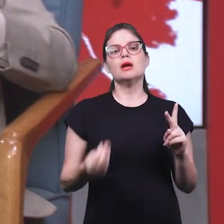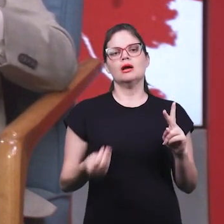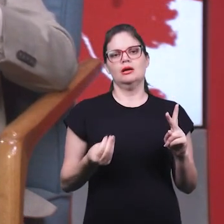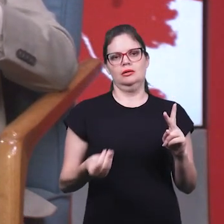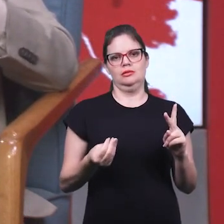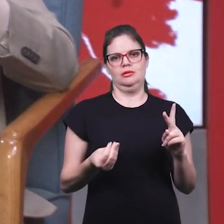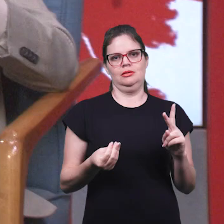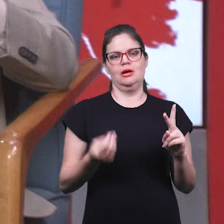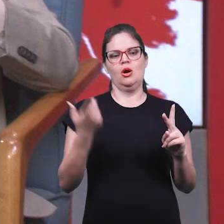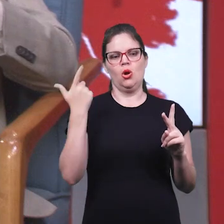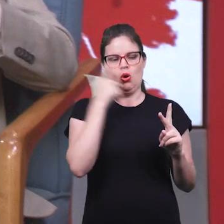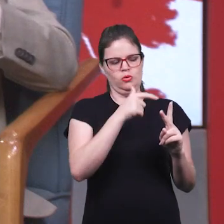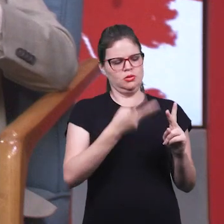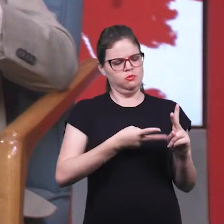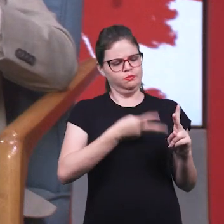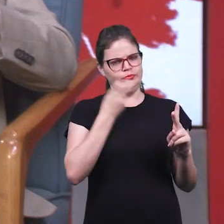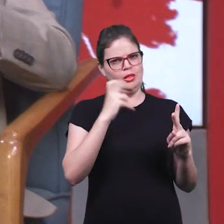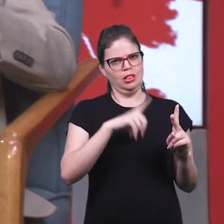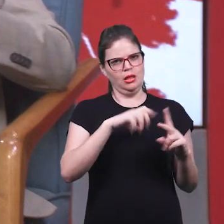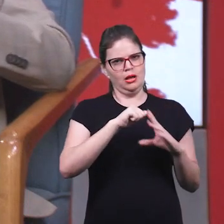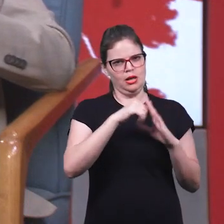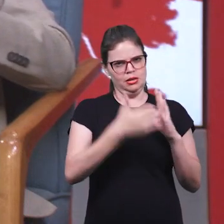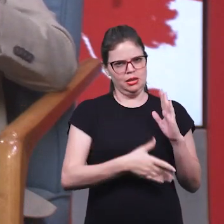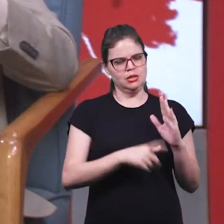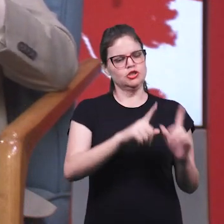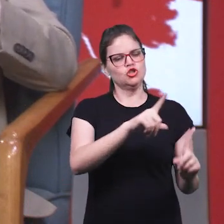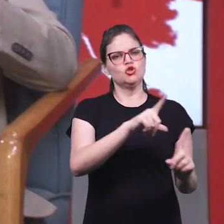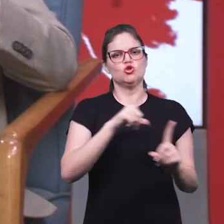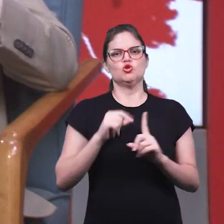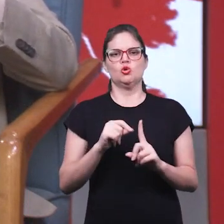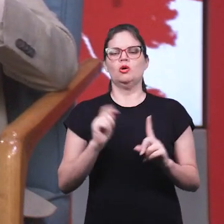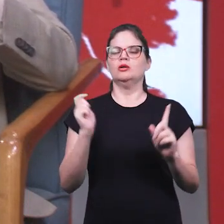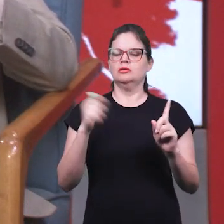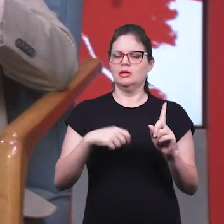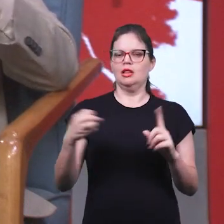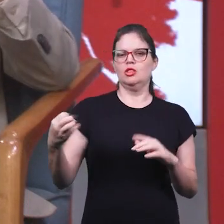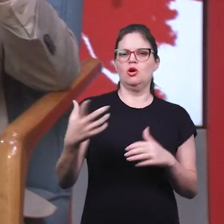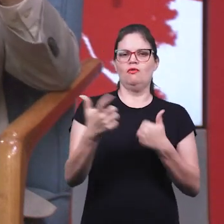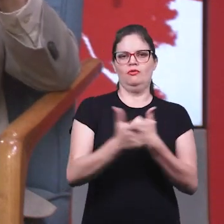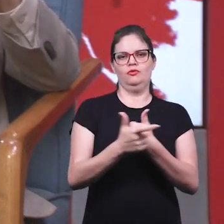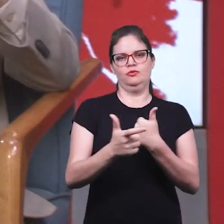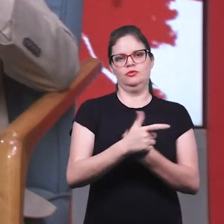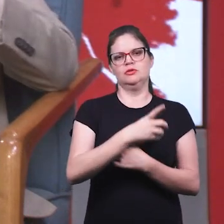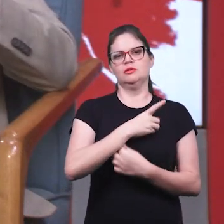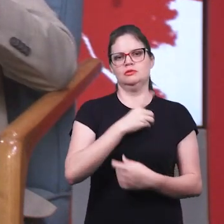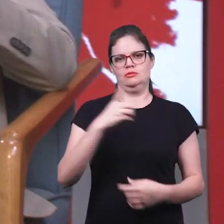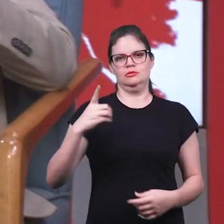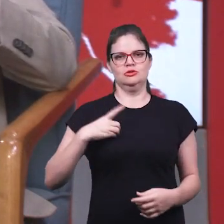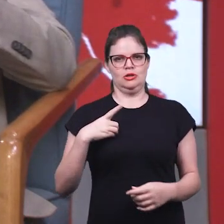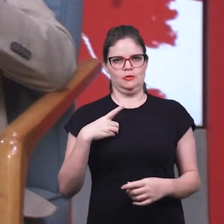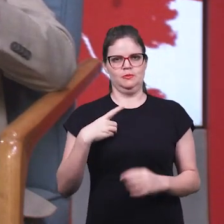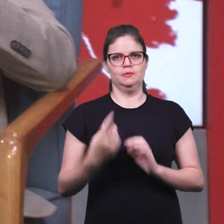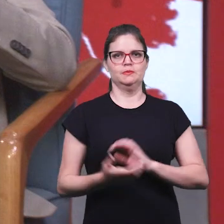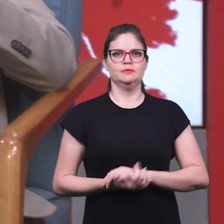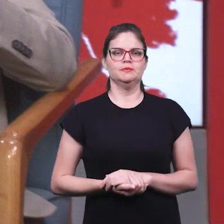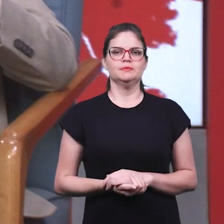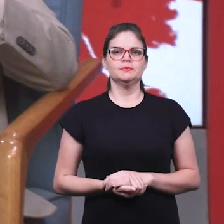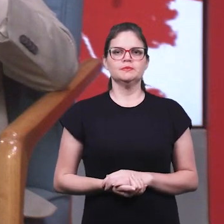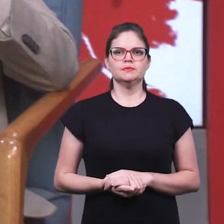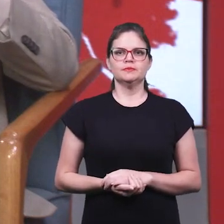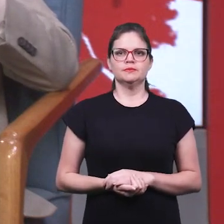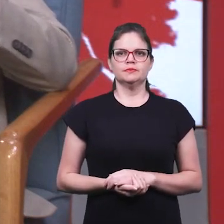ser colocado, para realizar esse trabalho, para realizar essa